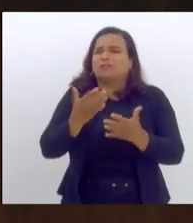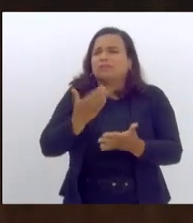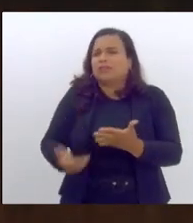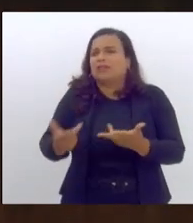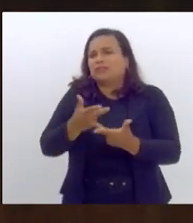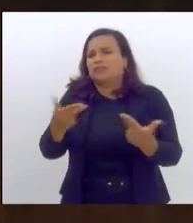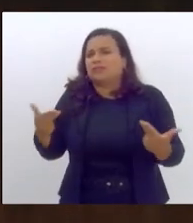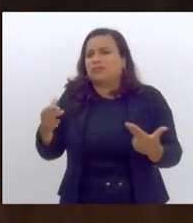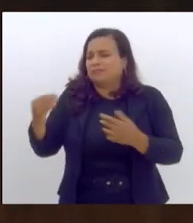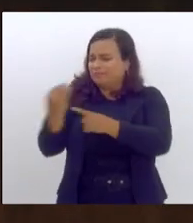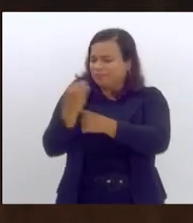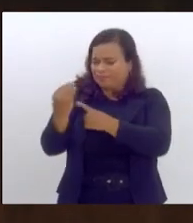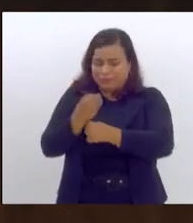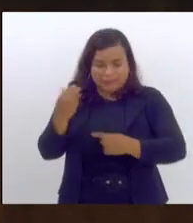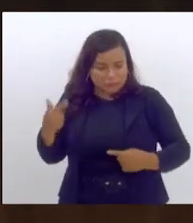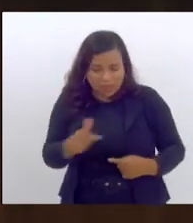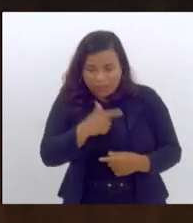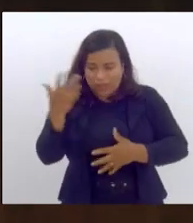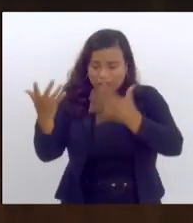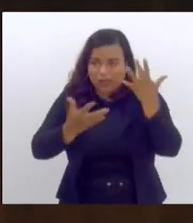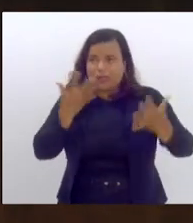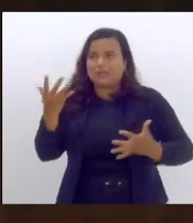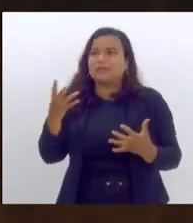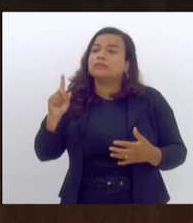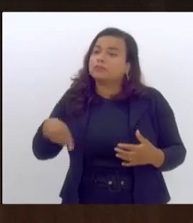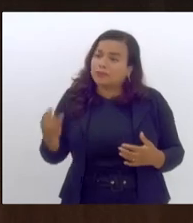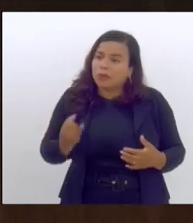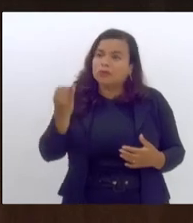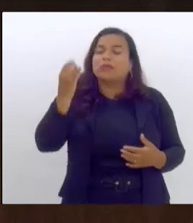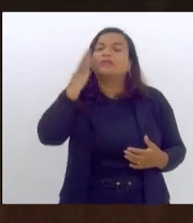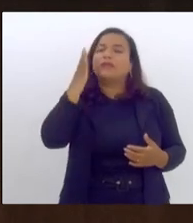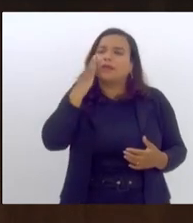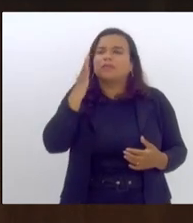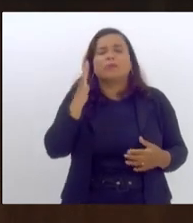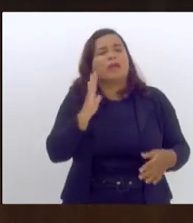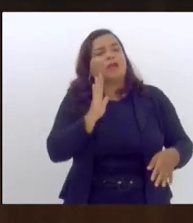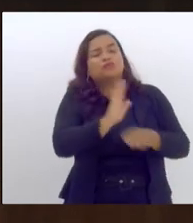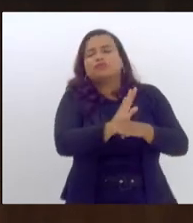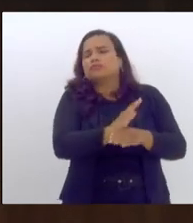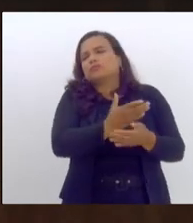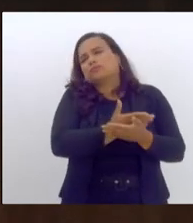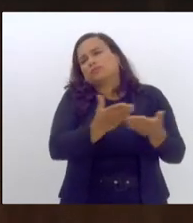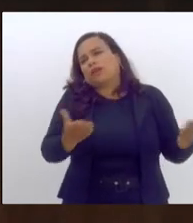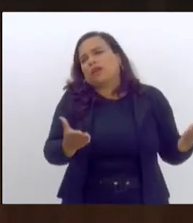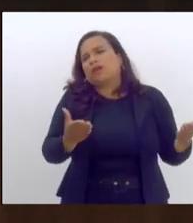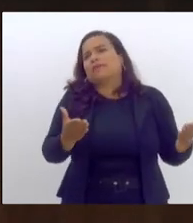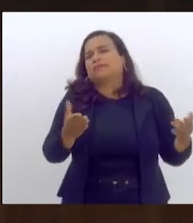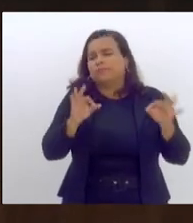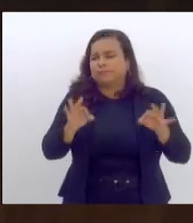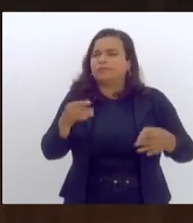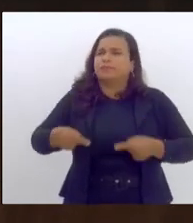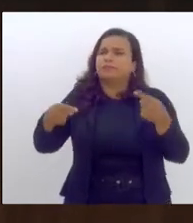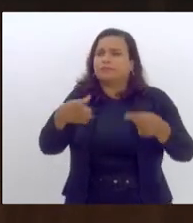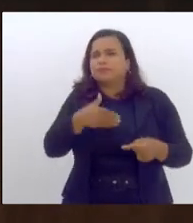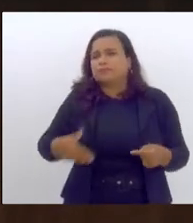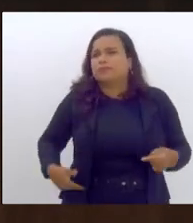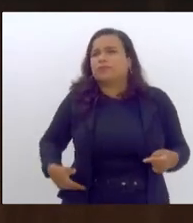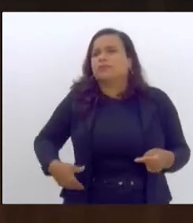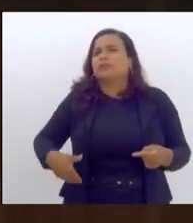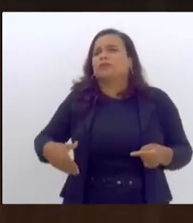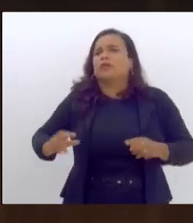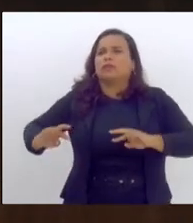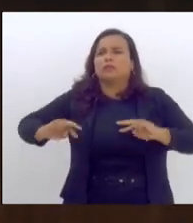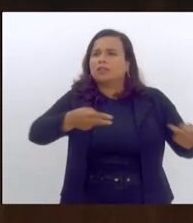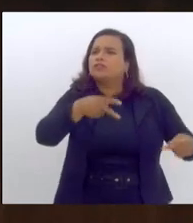têm meios de subsistência. É muito importante que a gente garanta que, nas políticas públicas de transferência de renda,